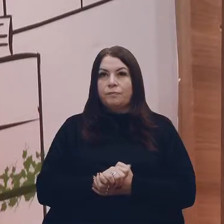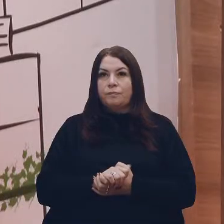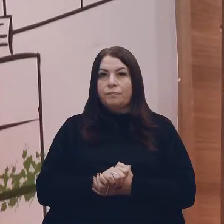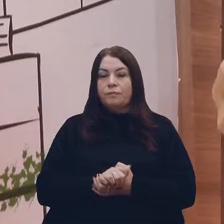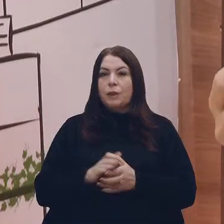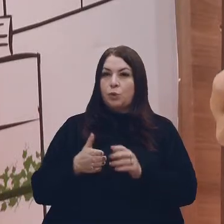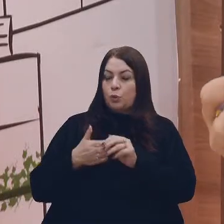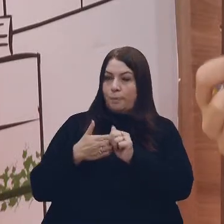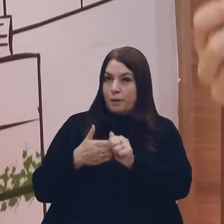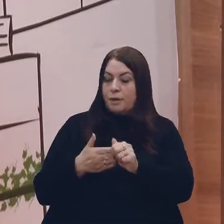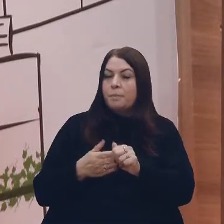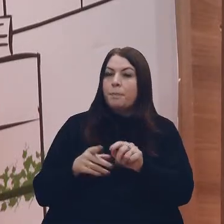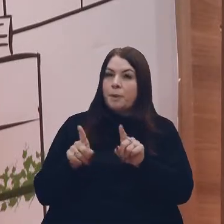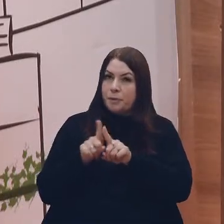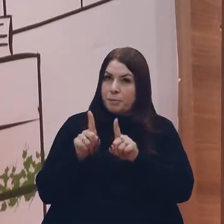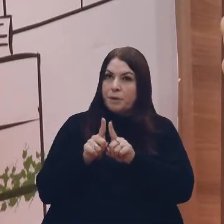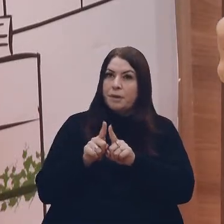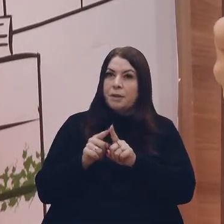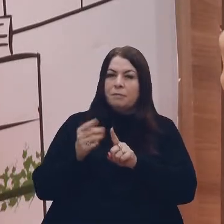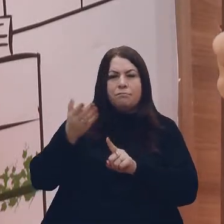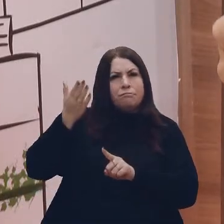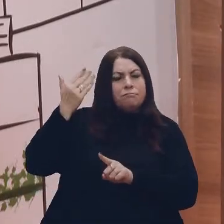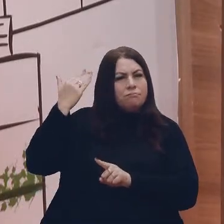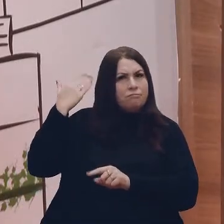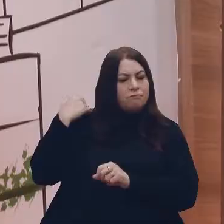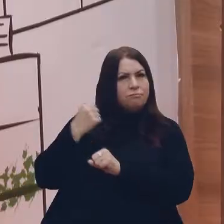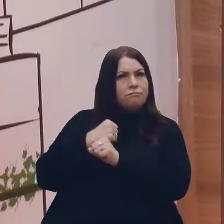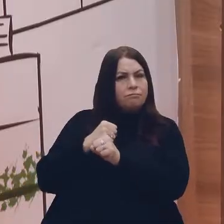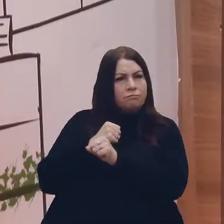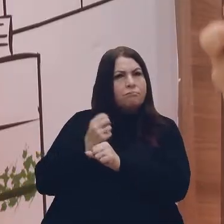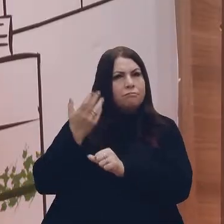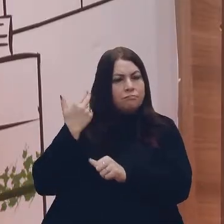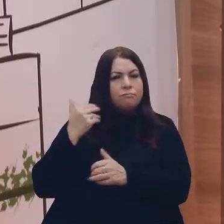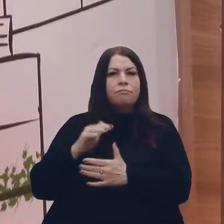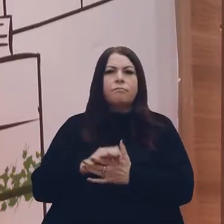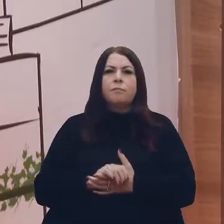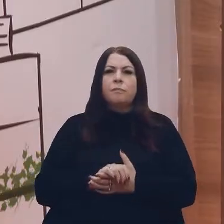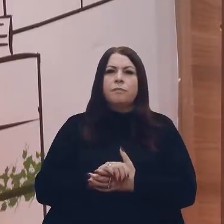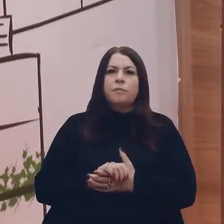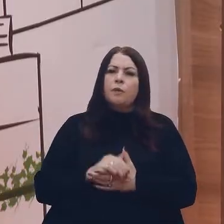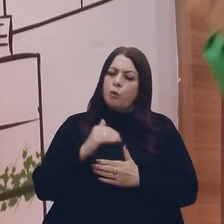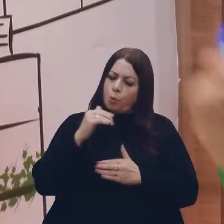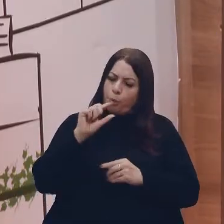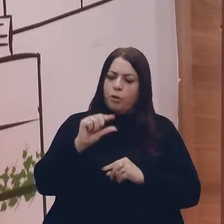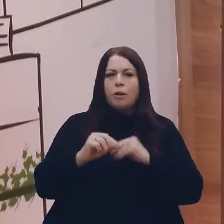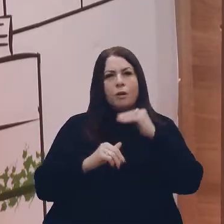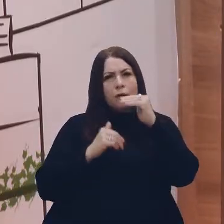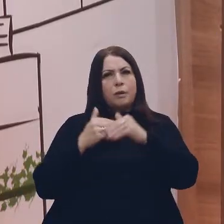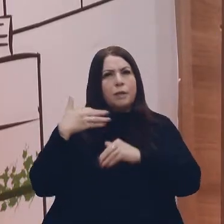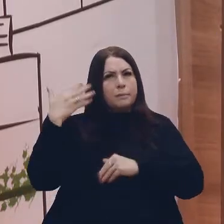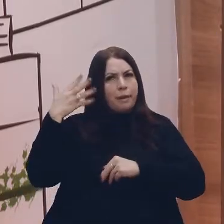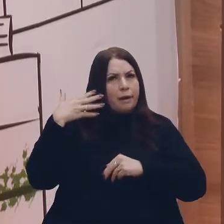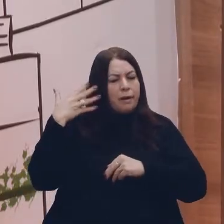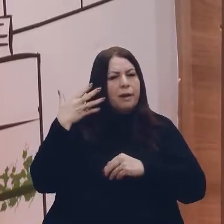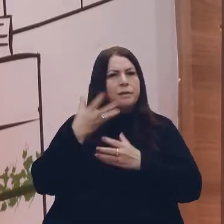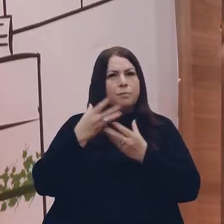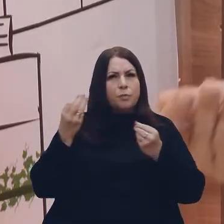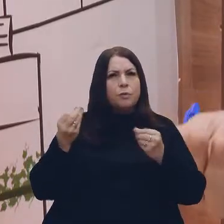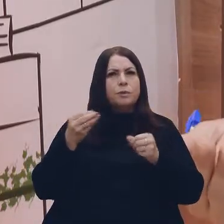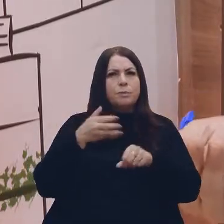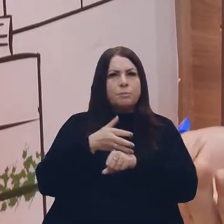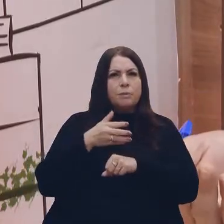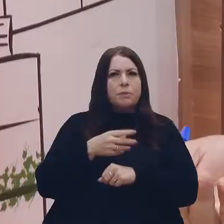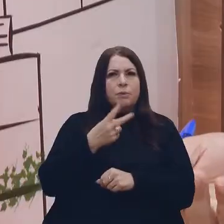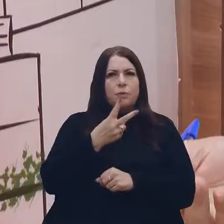do acompanhamento aí desde aquela época e foi gradativo, assim, as palestras também, muitas palestras